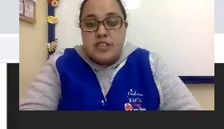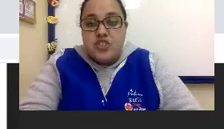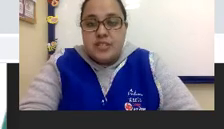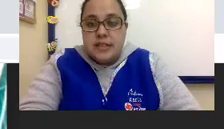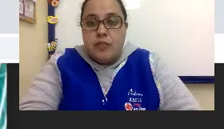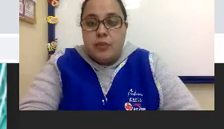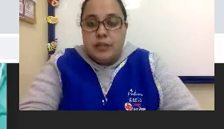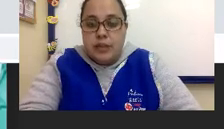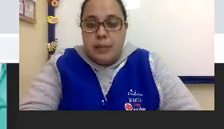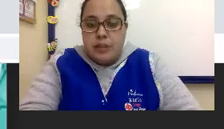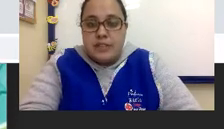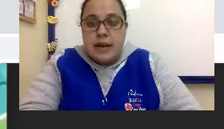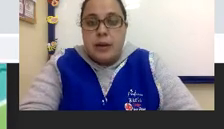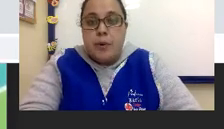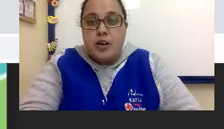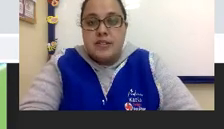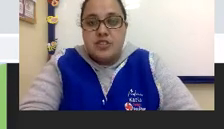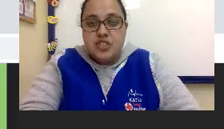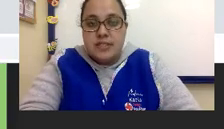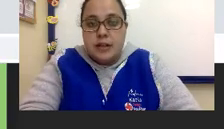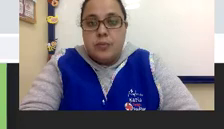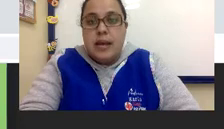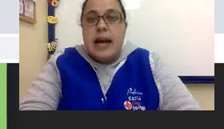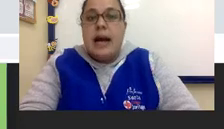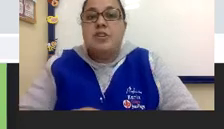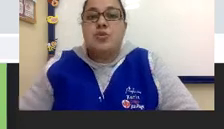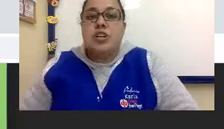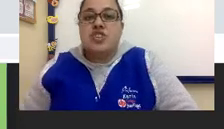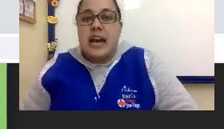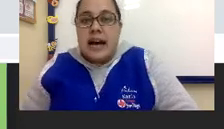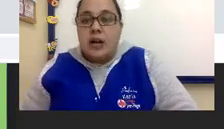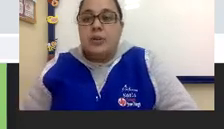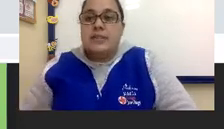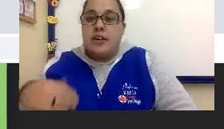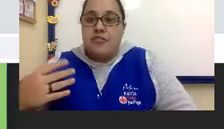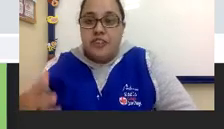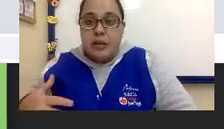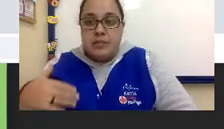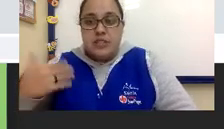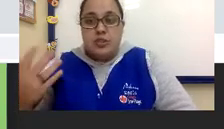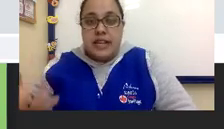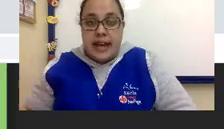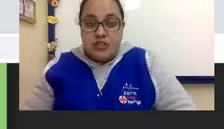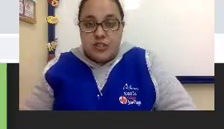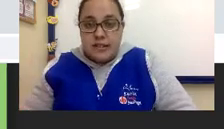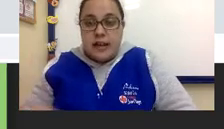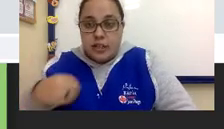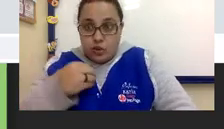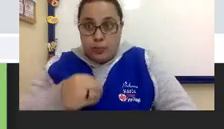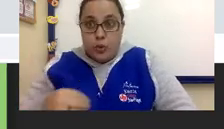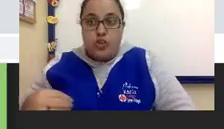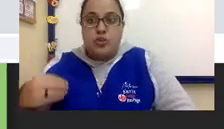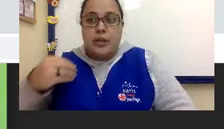após a digestão, voltando lá para a nossa aula, após a digestão, a mistura de águas, fibras e nutrientes